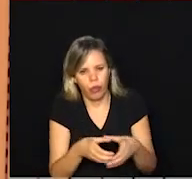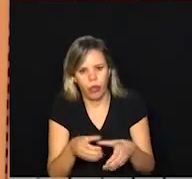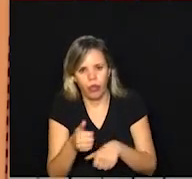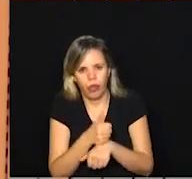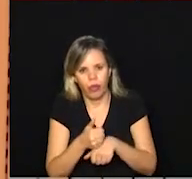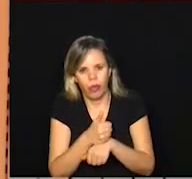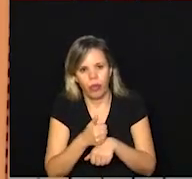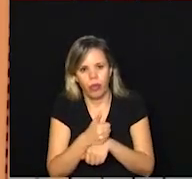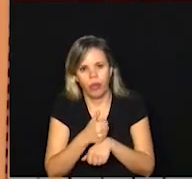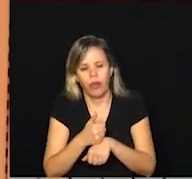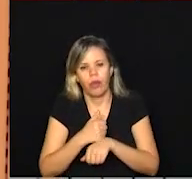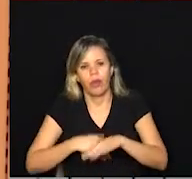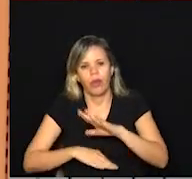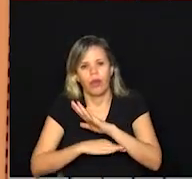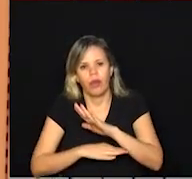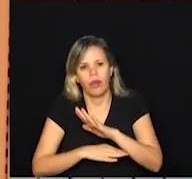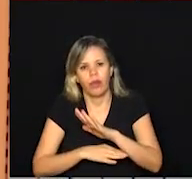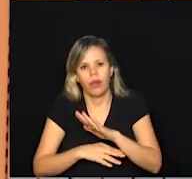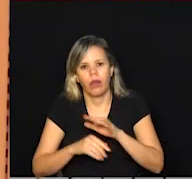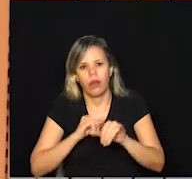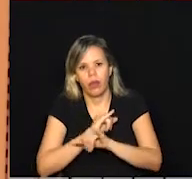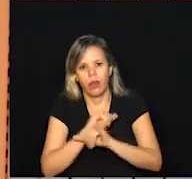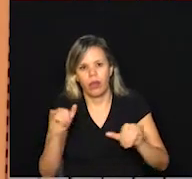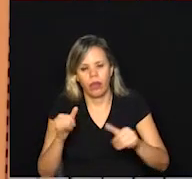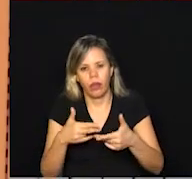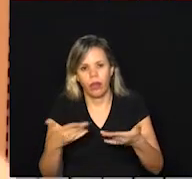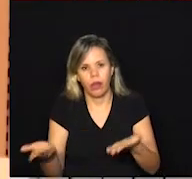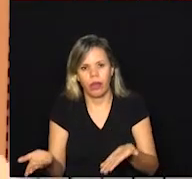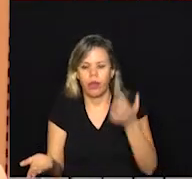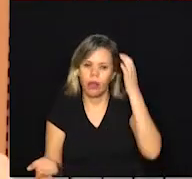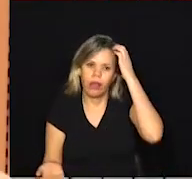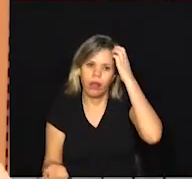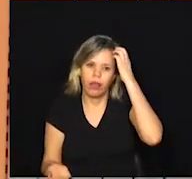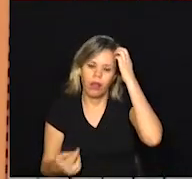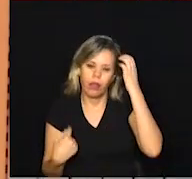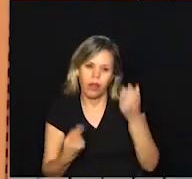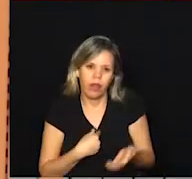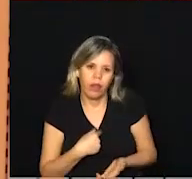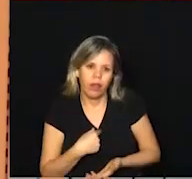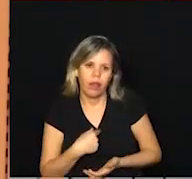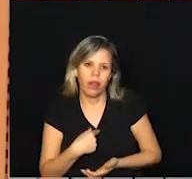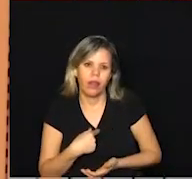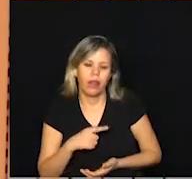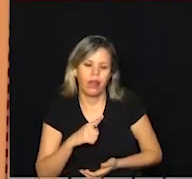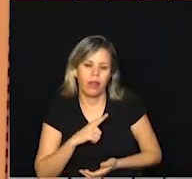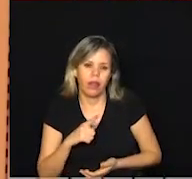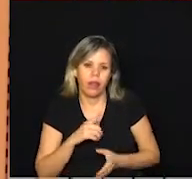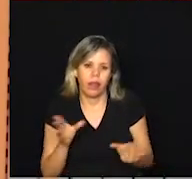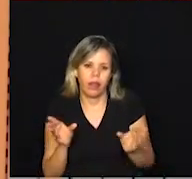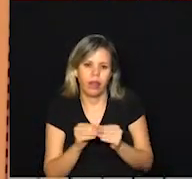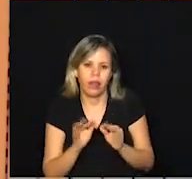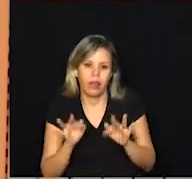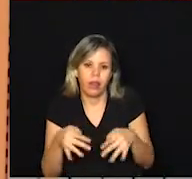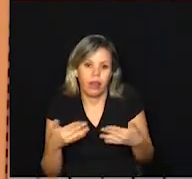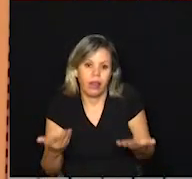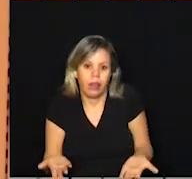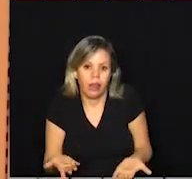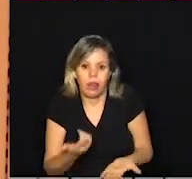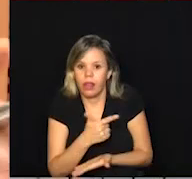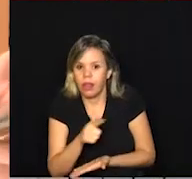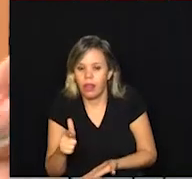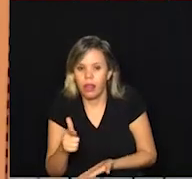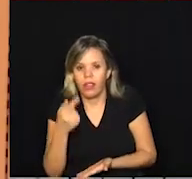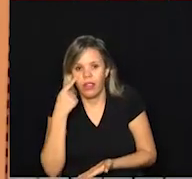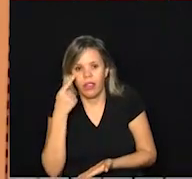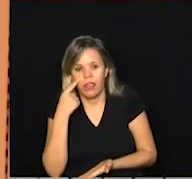aqui da casa nos alertado essa situação nós tendo encerrado nós não